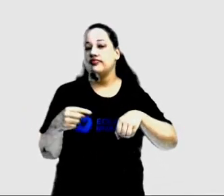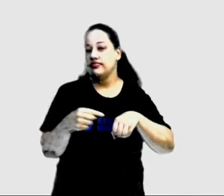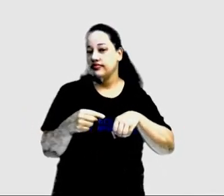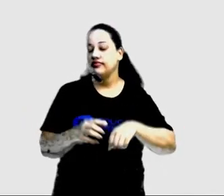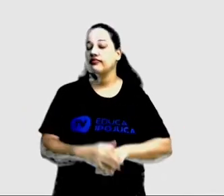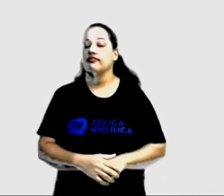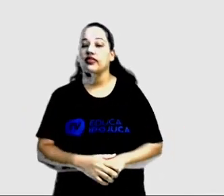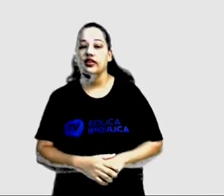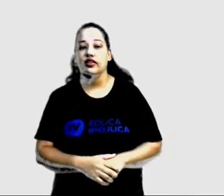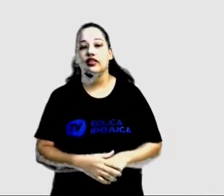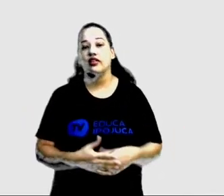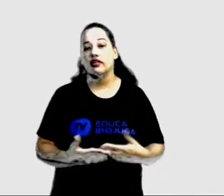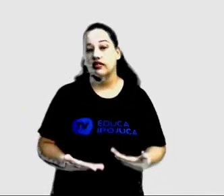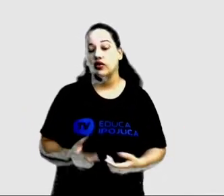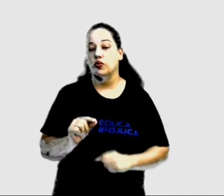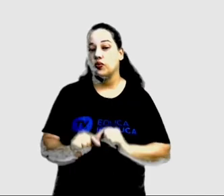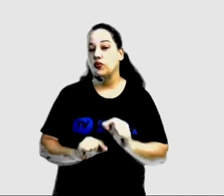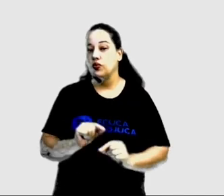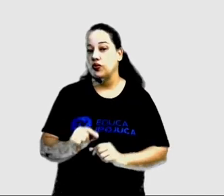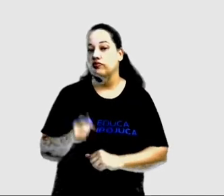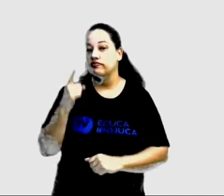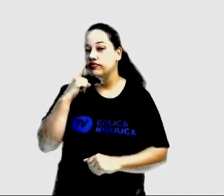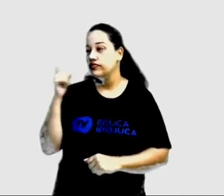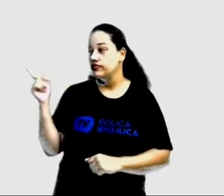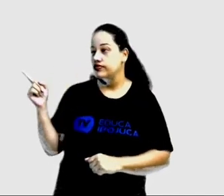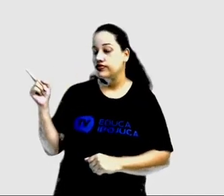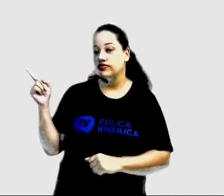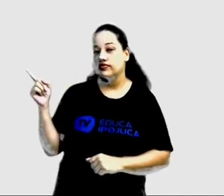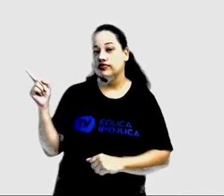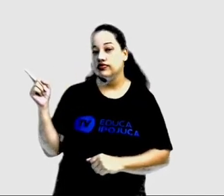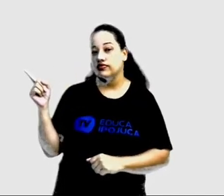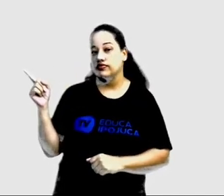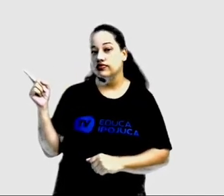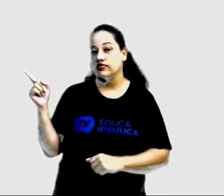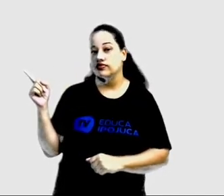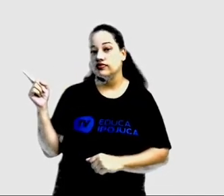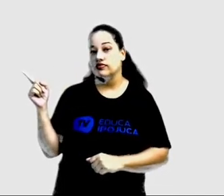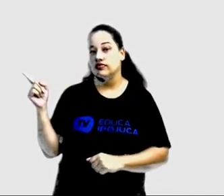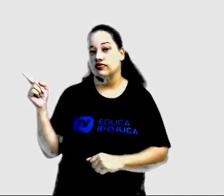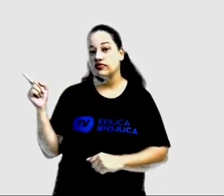pencils, that is why I have